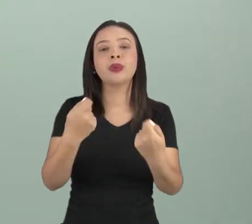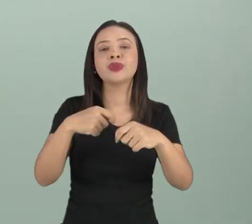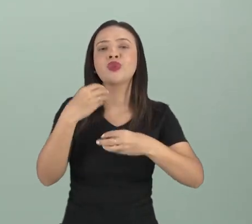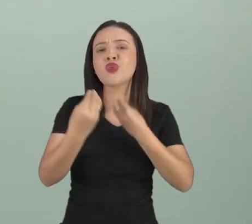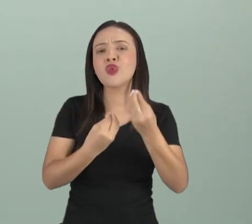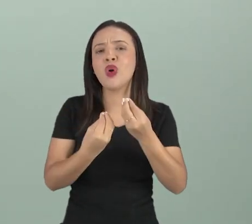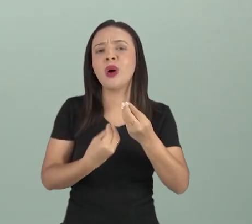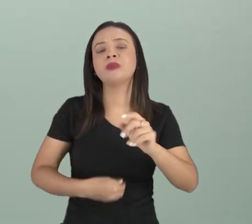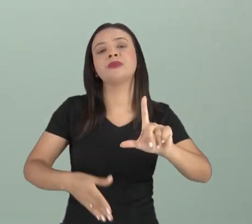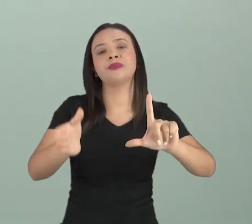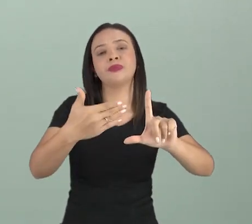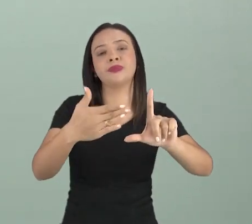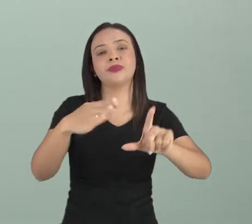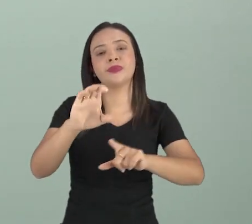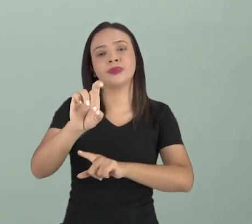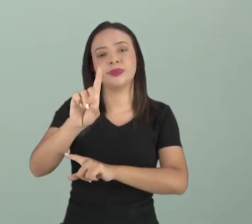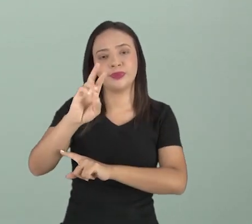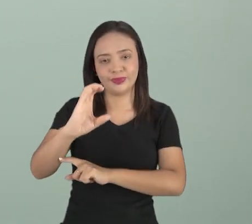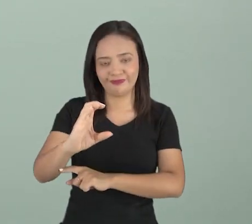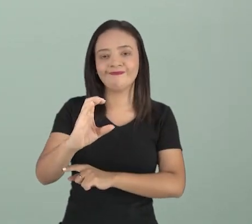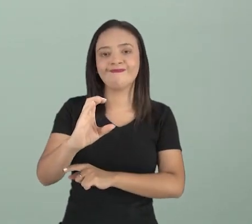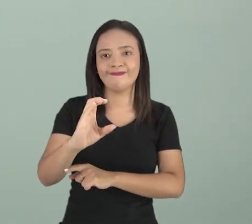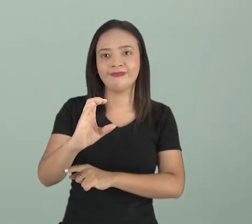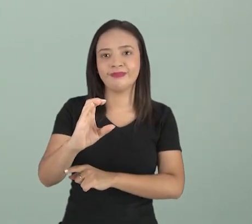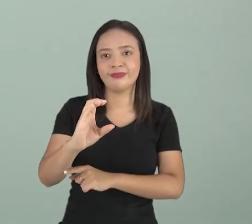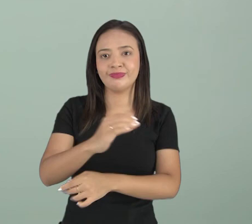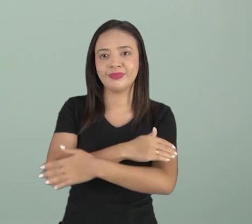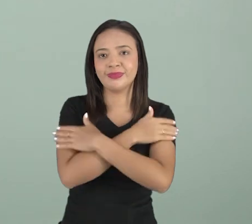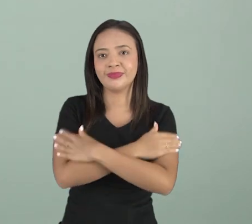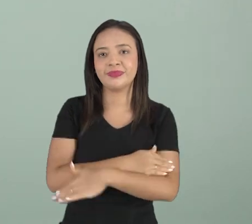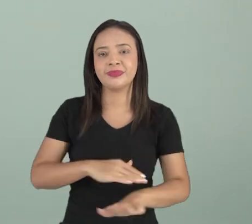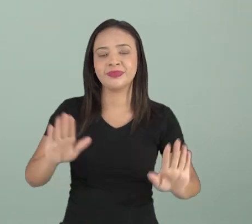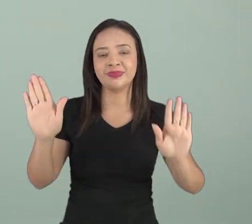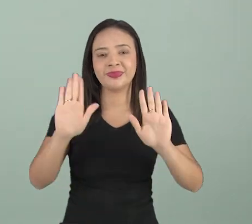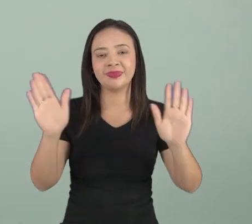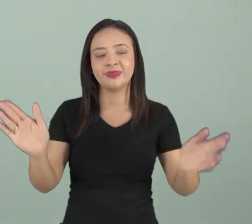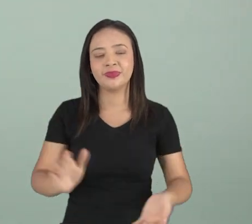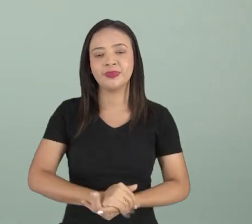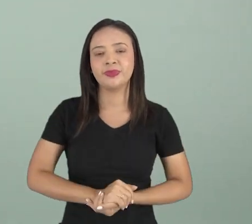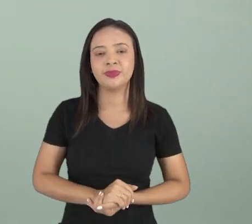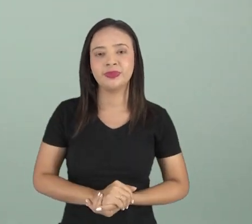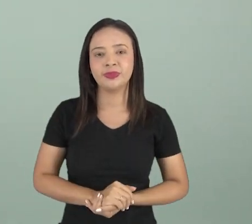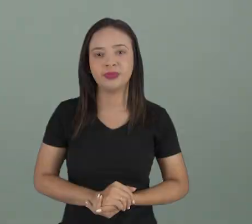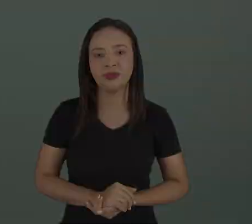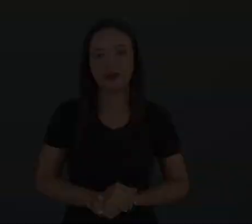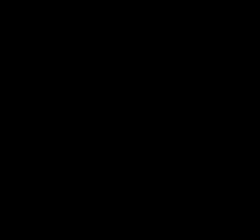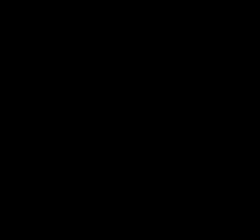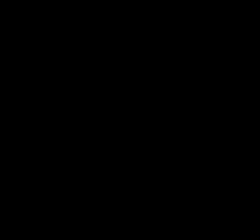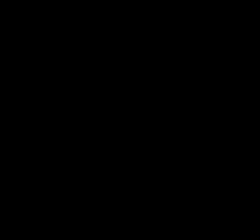curricular, basta você acessar a plataforma Eduque. Um abraço e até a próxima!